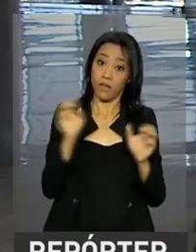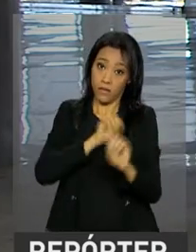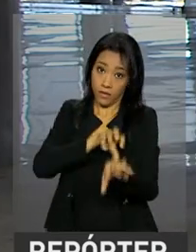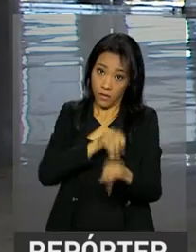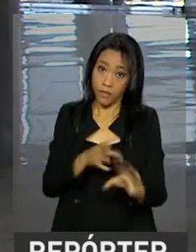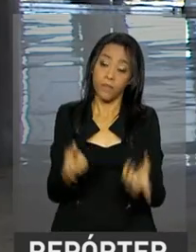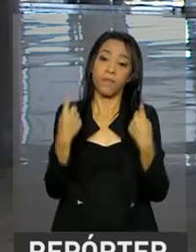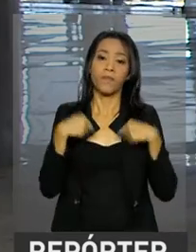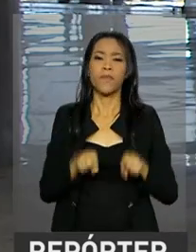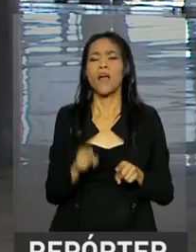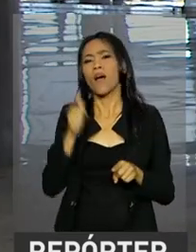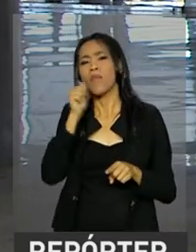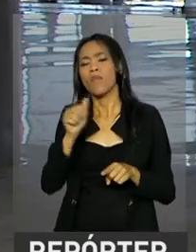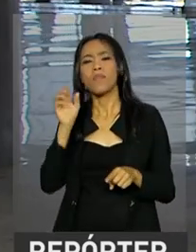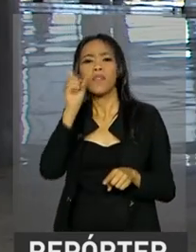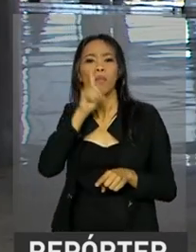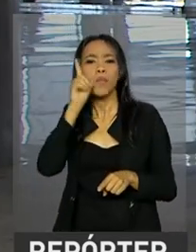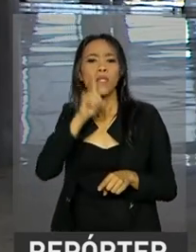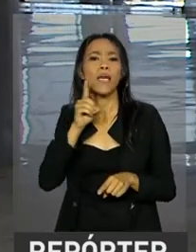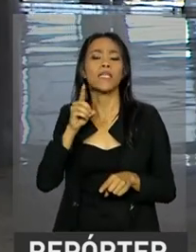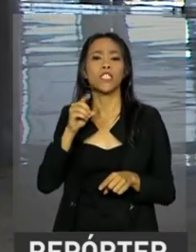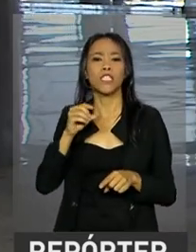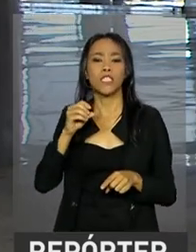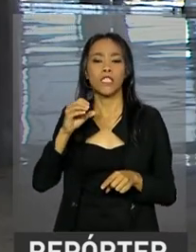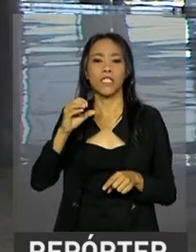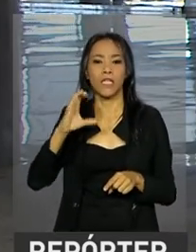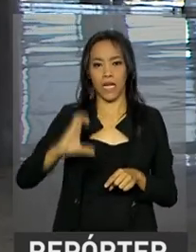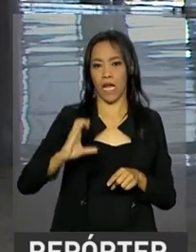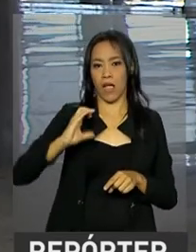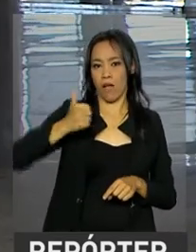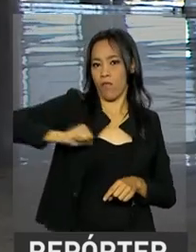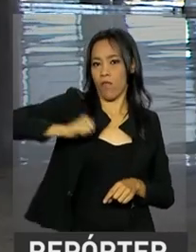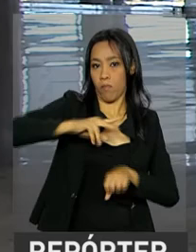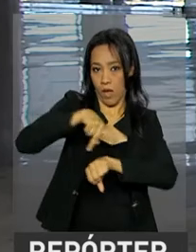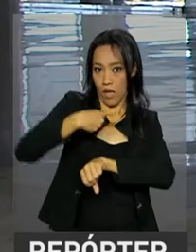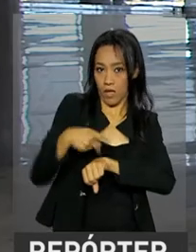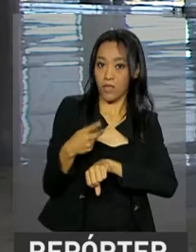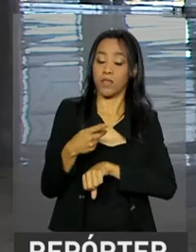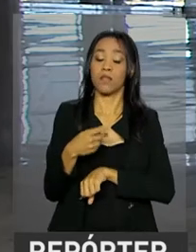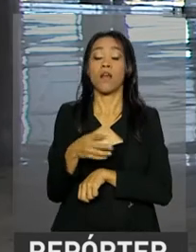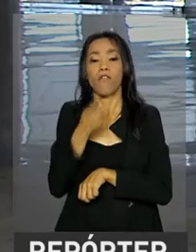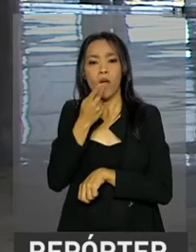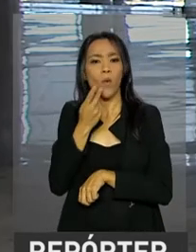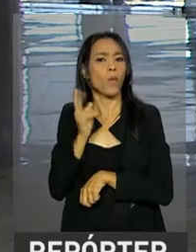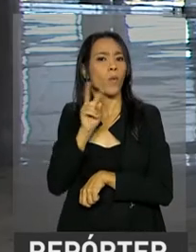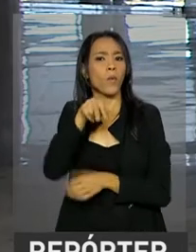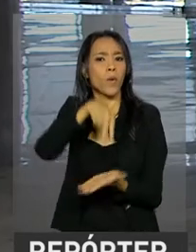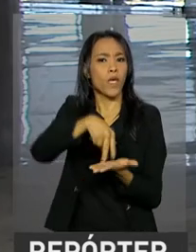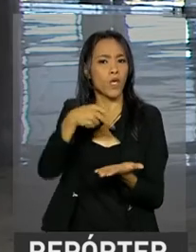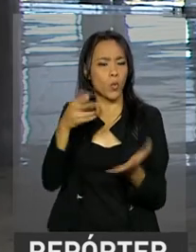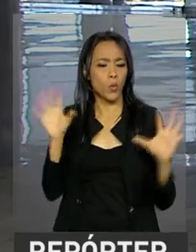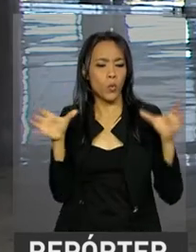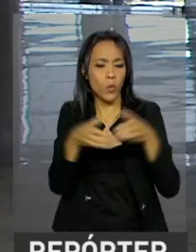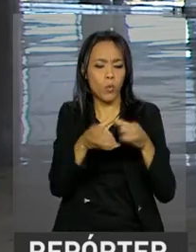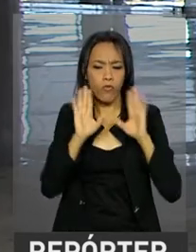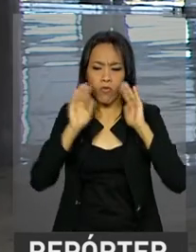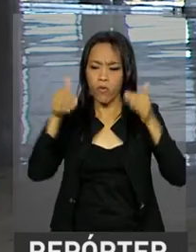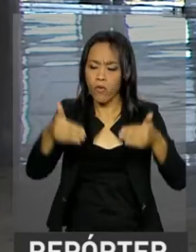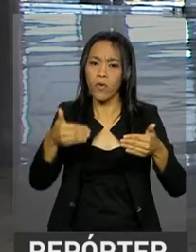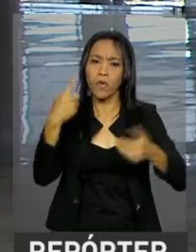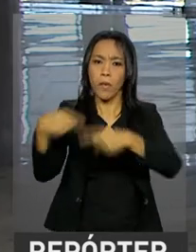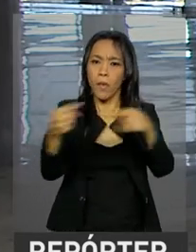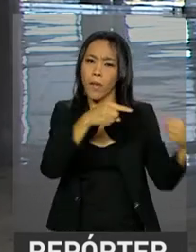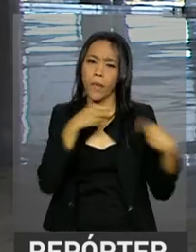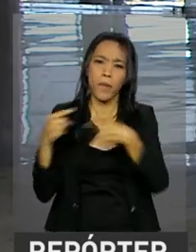deputada de Cabo Verde, a Dália Delgado, ela também falou, disse que o grupo também está focado aí nas discussões para ajudar a